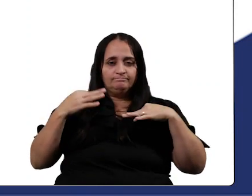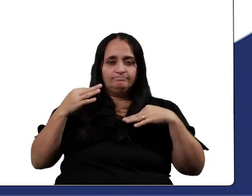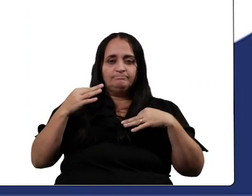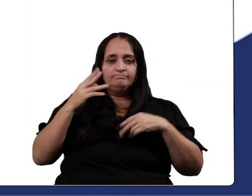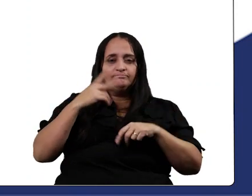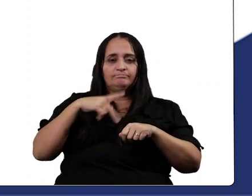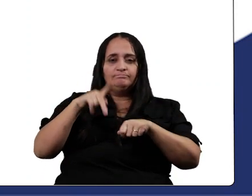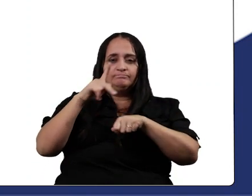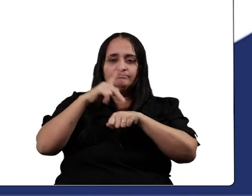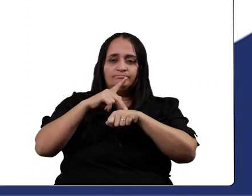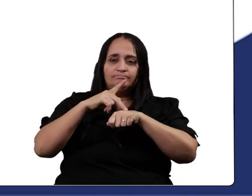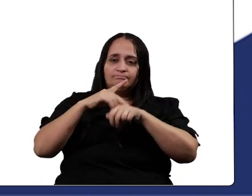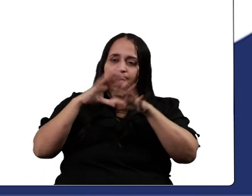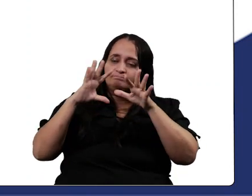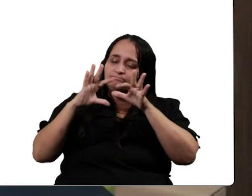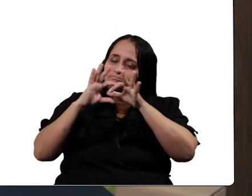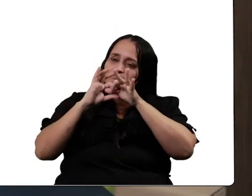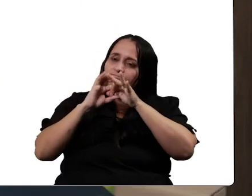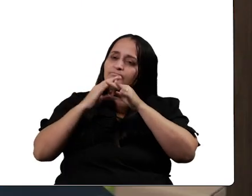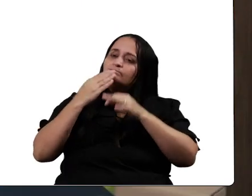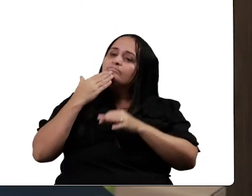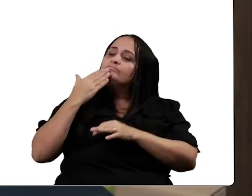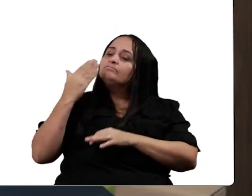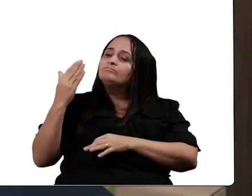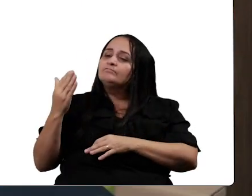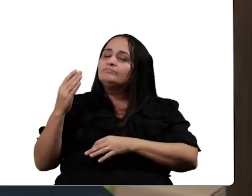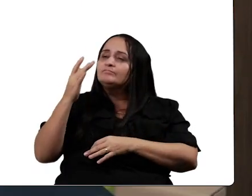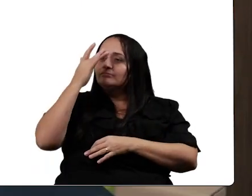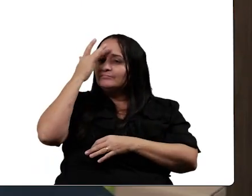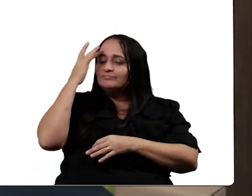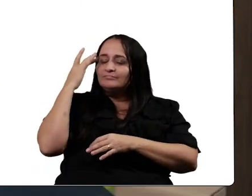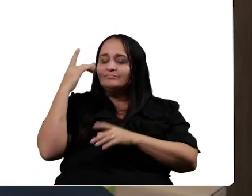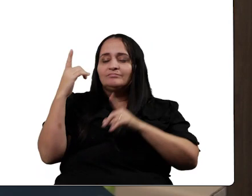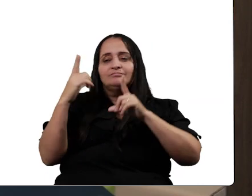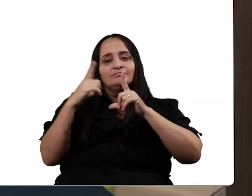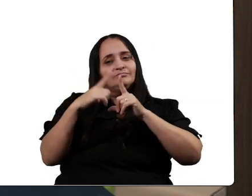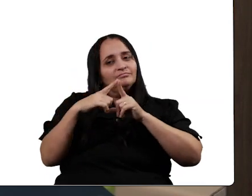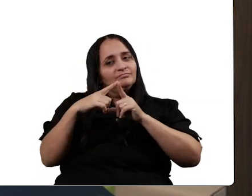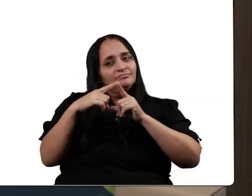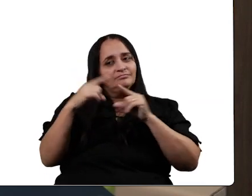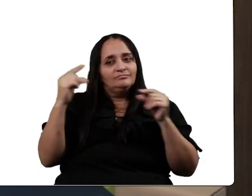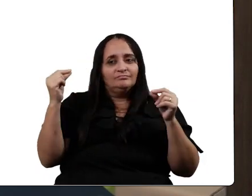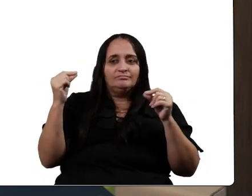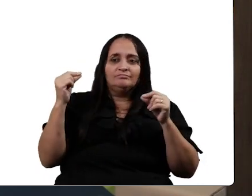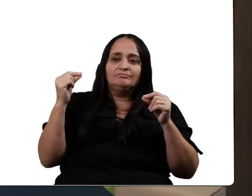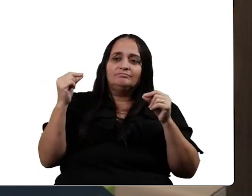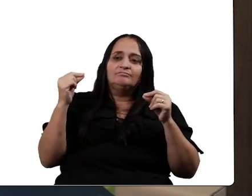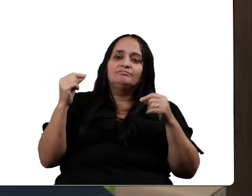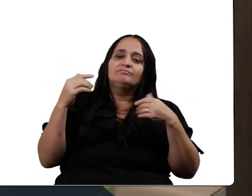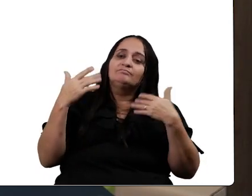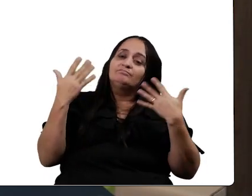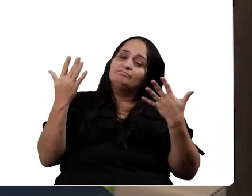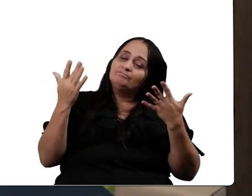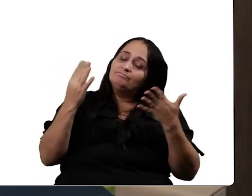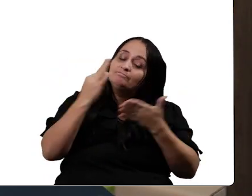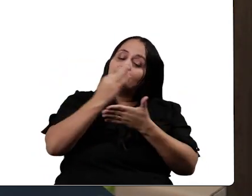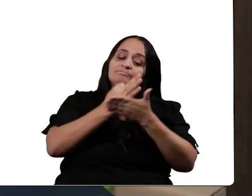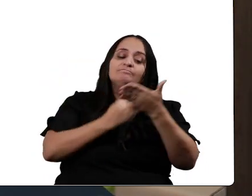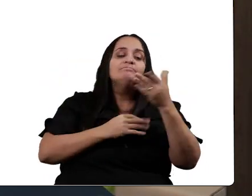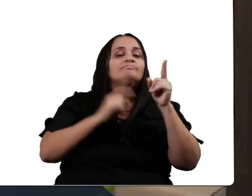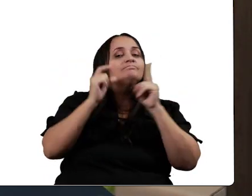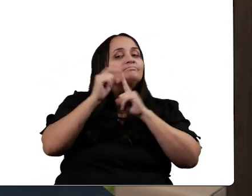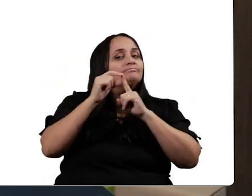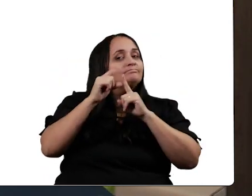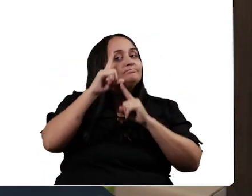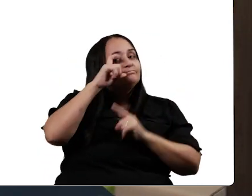com o público japonês. Textos com palavras difíceis, então tá na hora de você usar mais